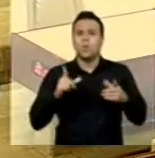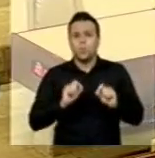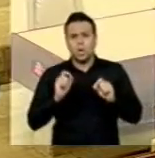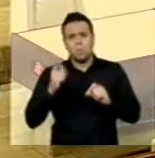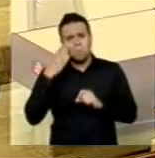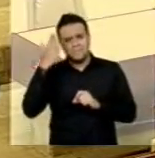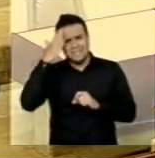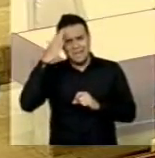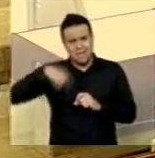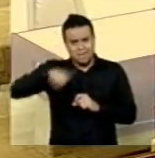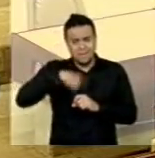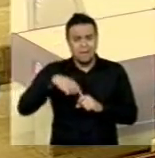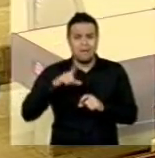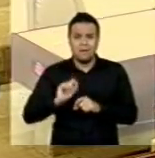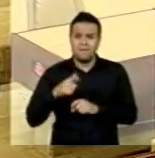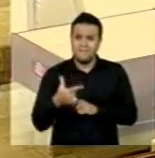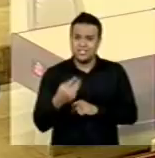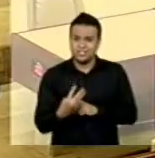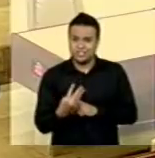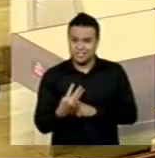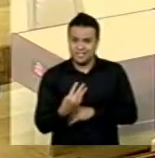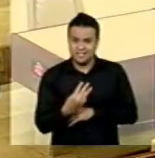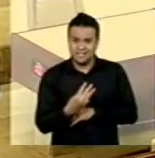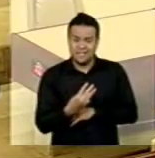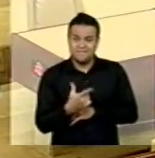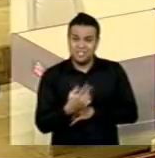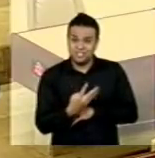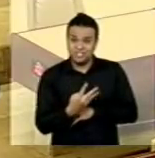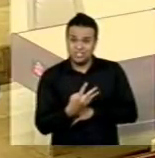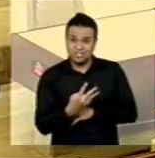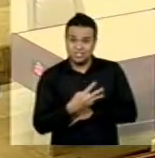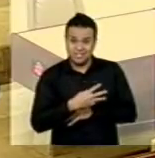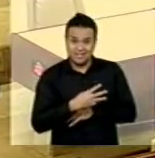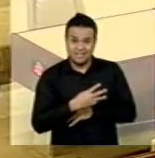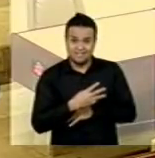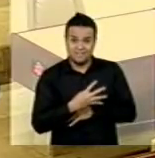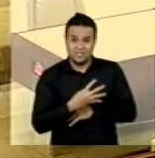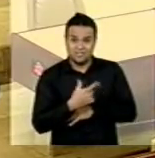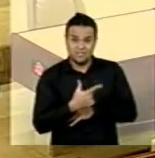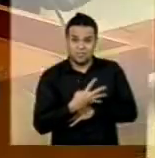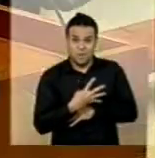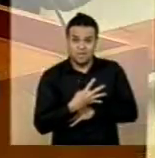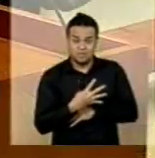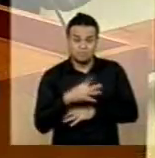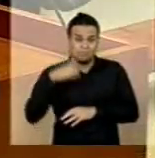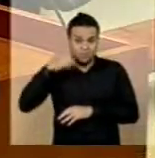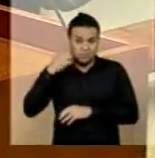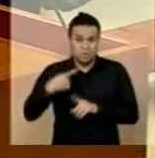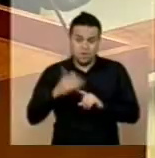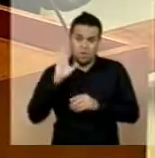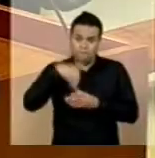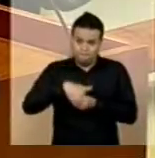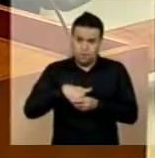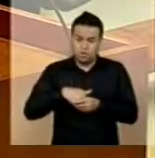Ele envolvia 23 em 24 deputados. Isso, o voto da